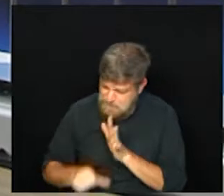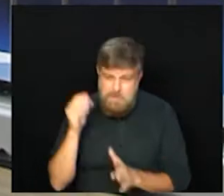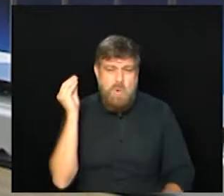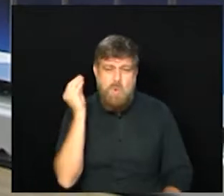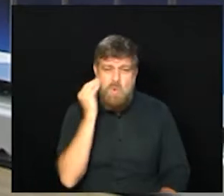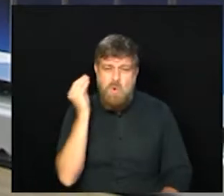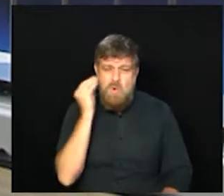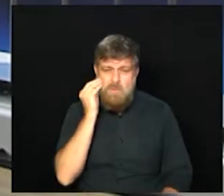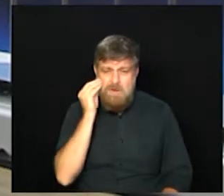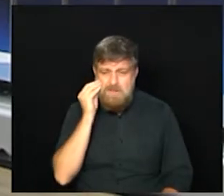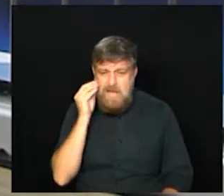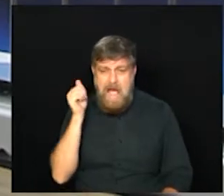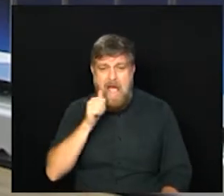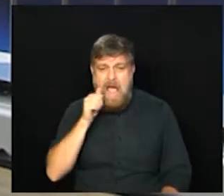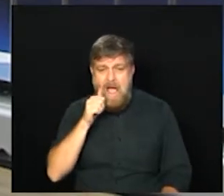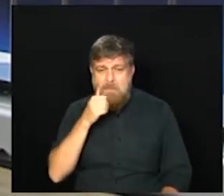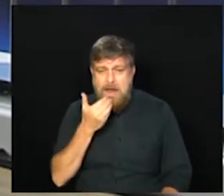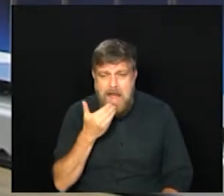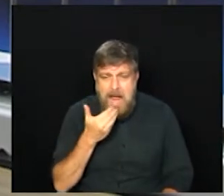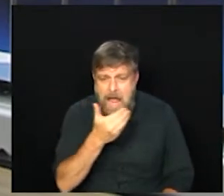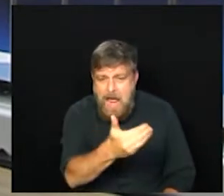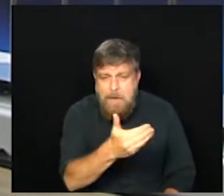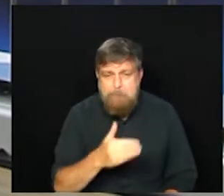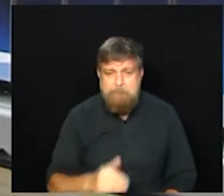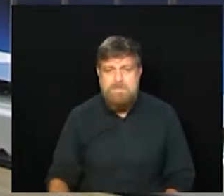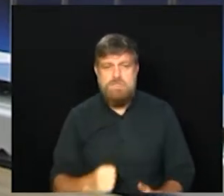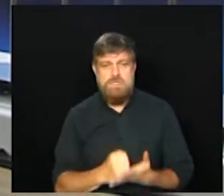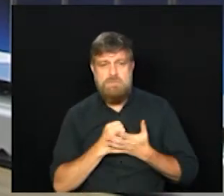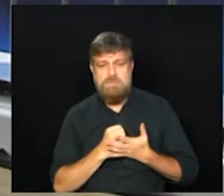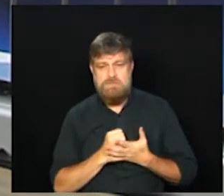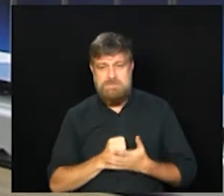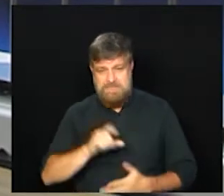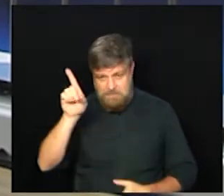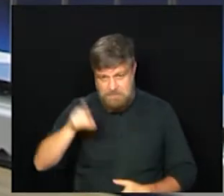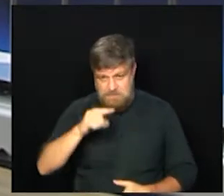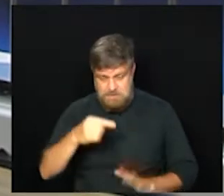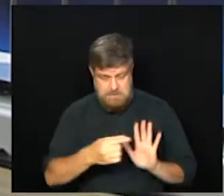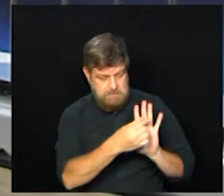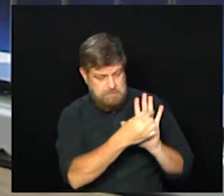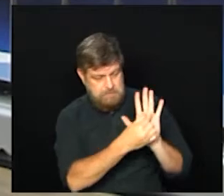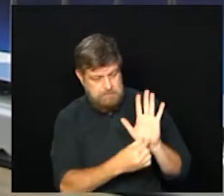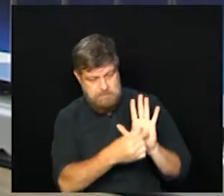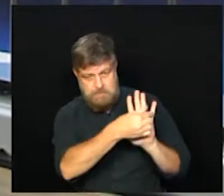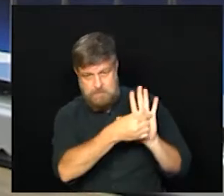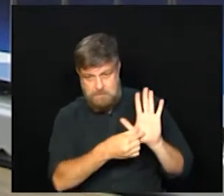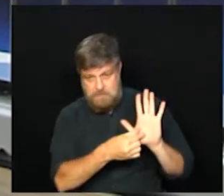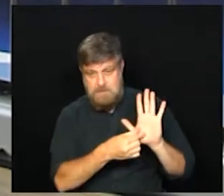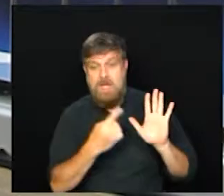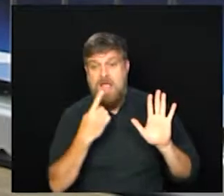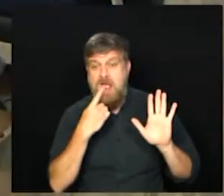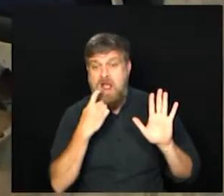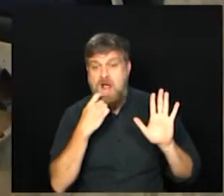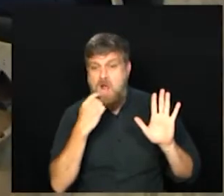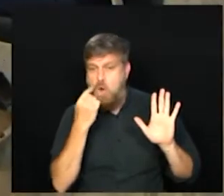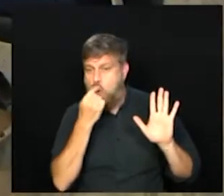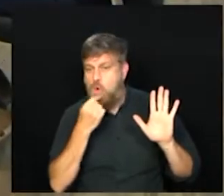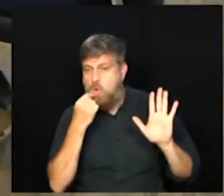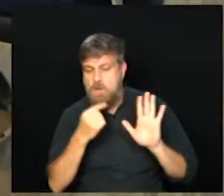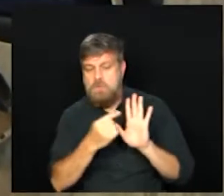ela já pedir ajuda, como o X na palma da mão, que é a campanha Sinal Vermelho.